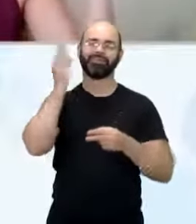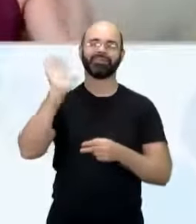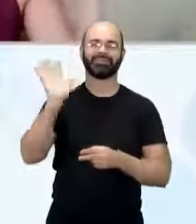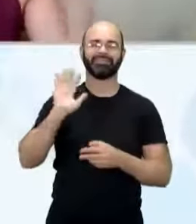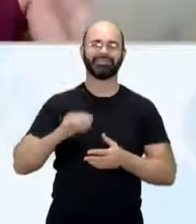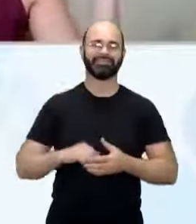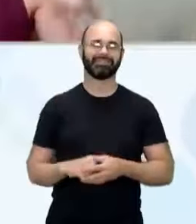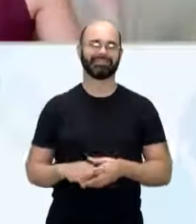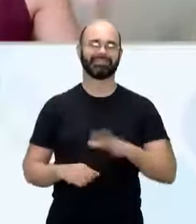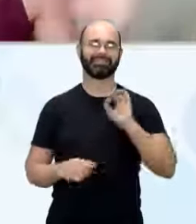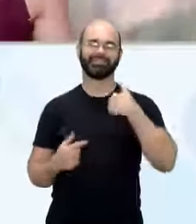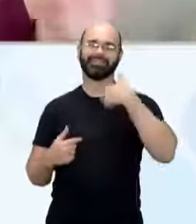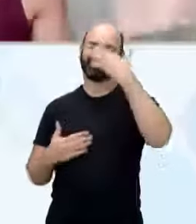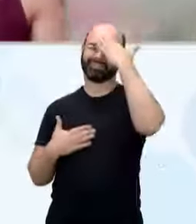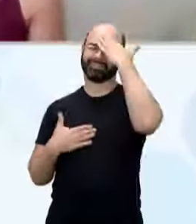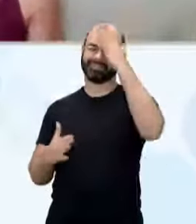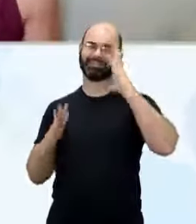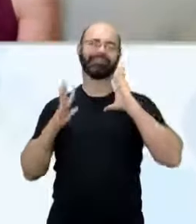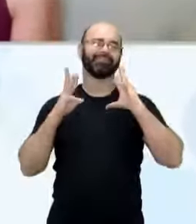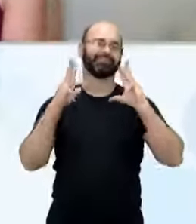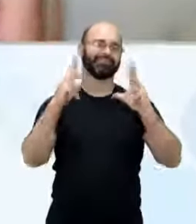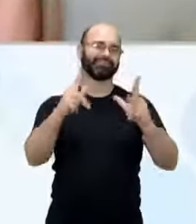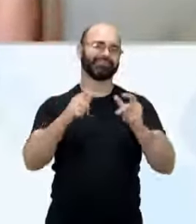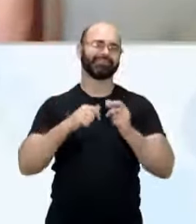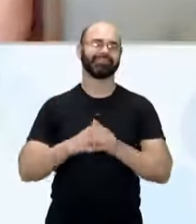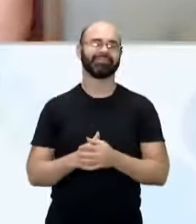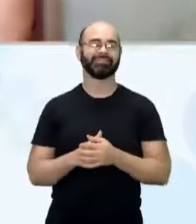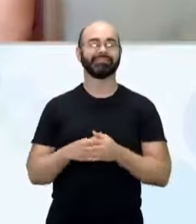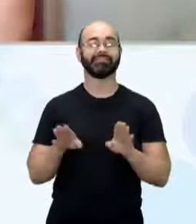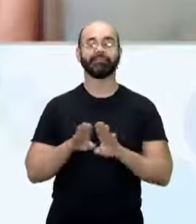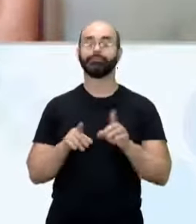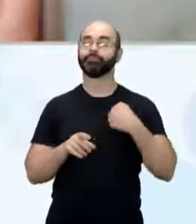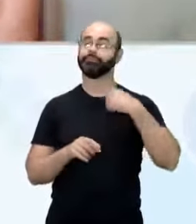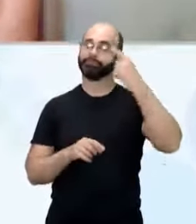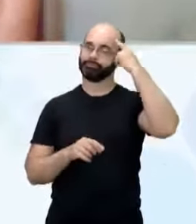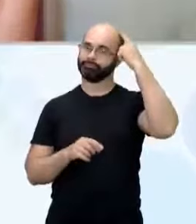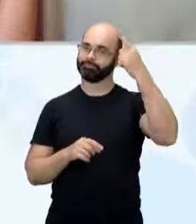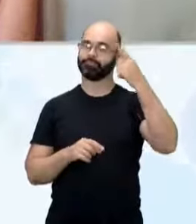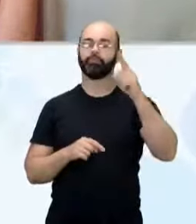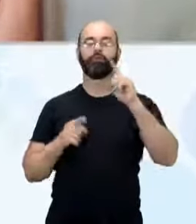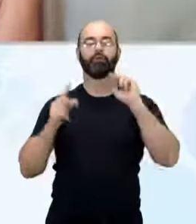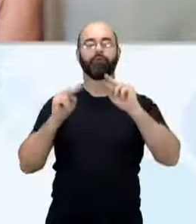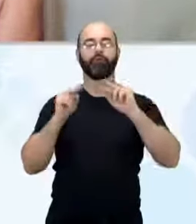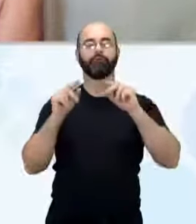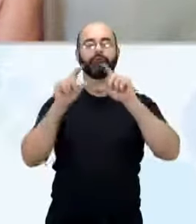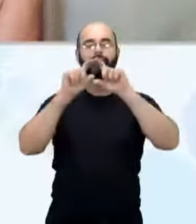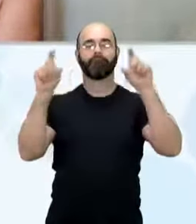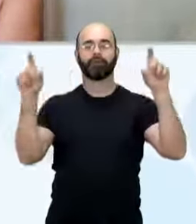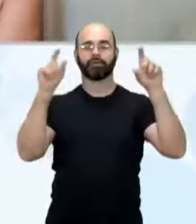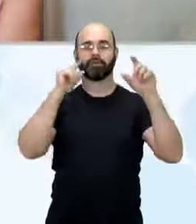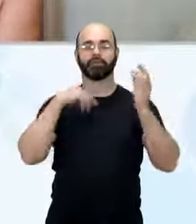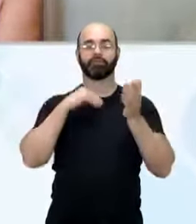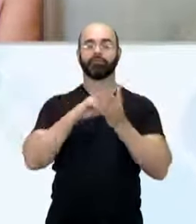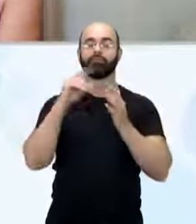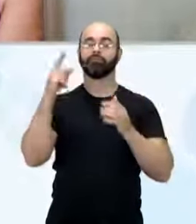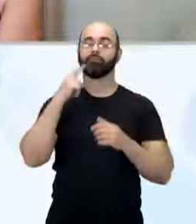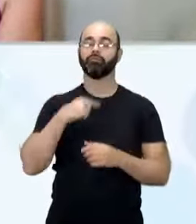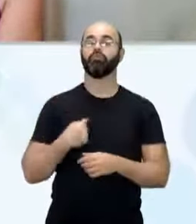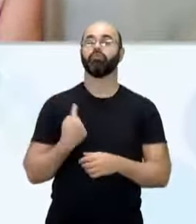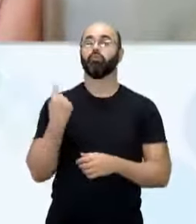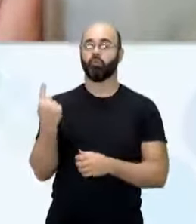Beijo! Nossa gratidão a todos e reforço também a frase de início. A força de